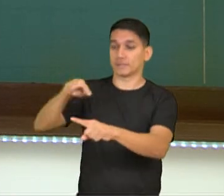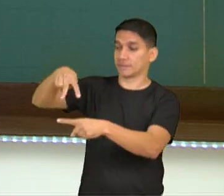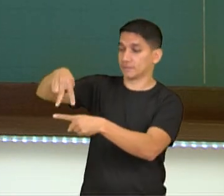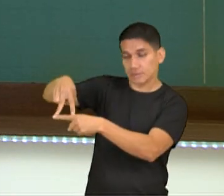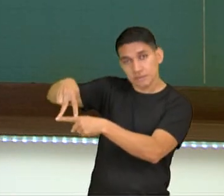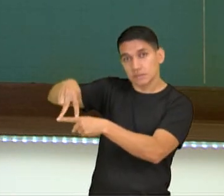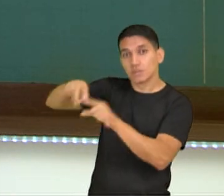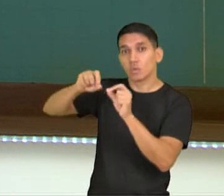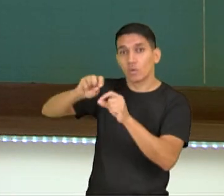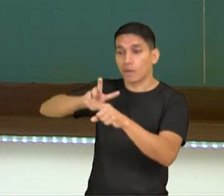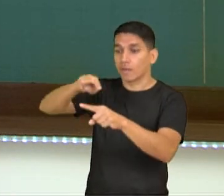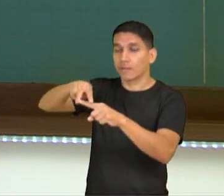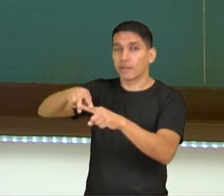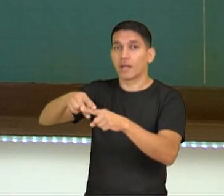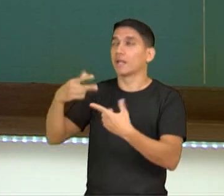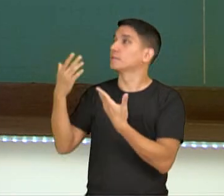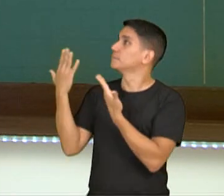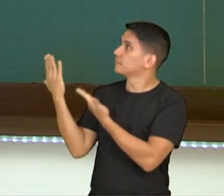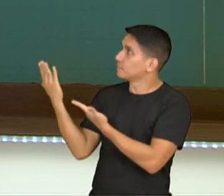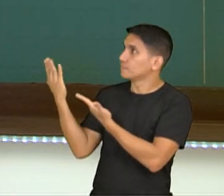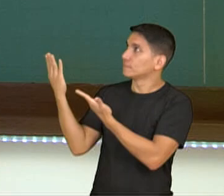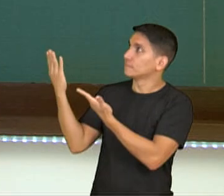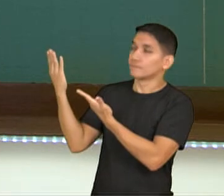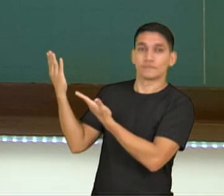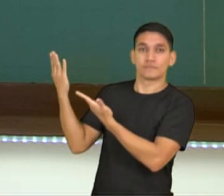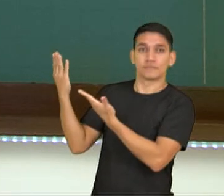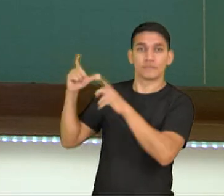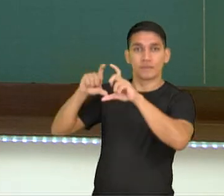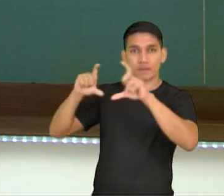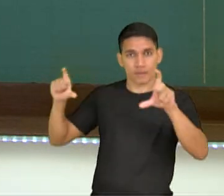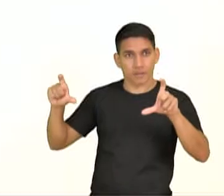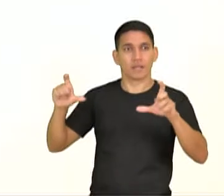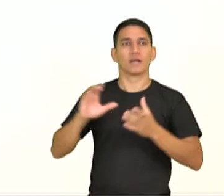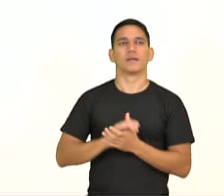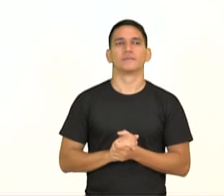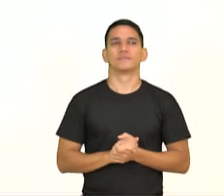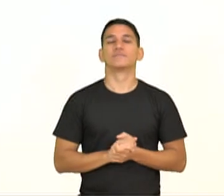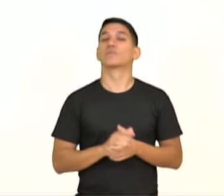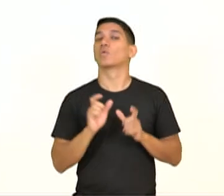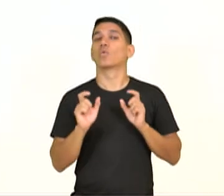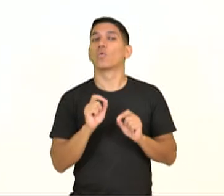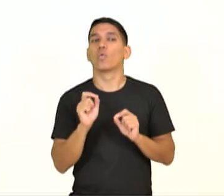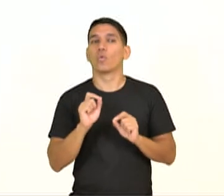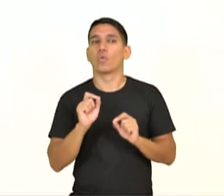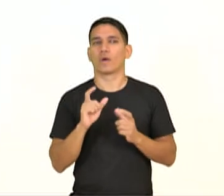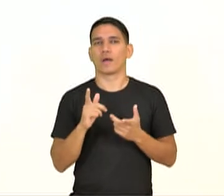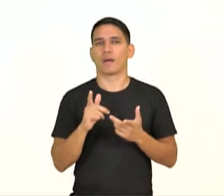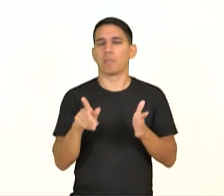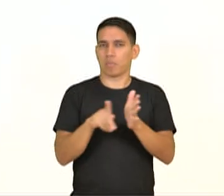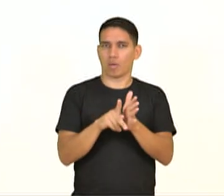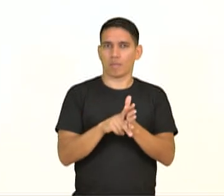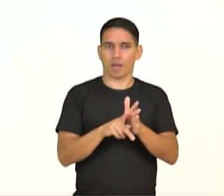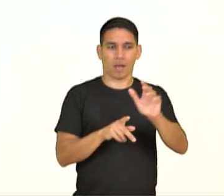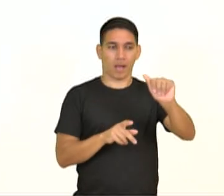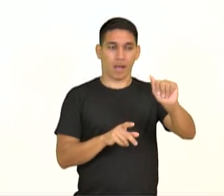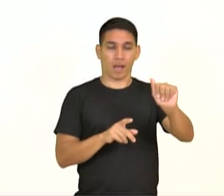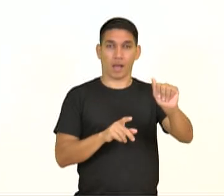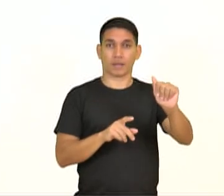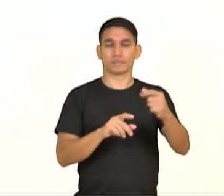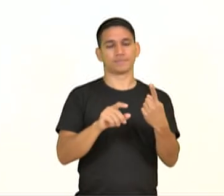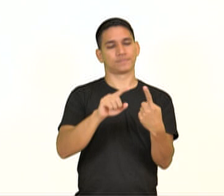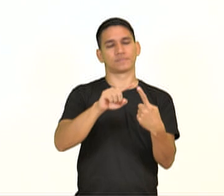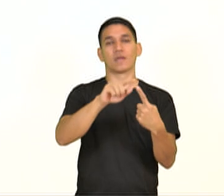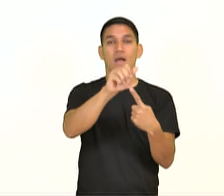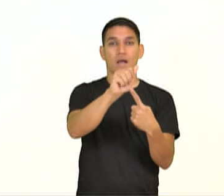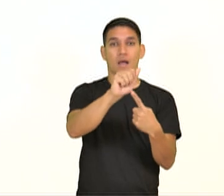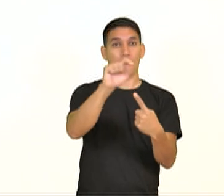nós temos lá delta igual a b ao quadrado menos 4 vezes a vezes c. Aí, nós temos que o a é igual a menos 1,